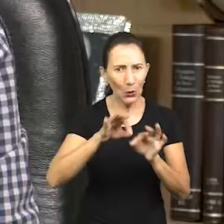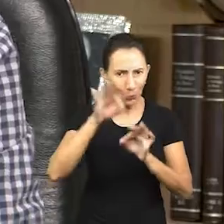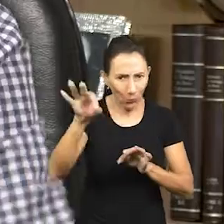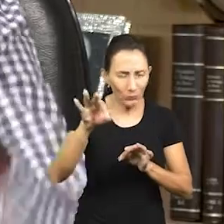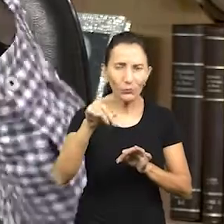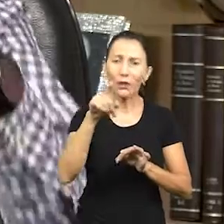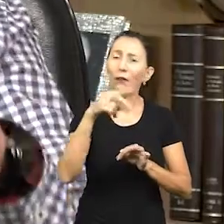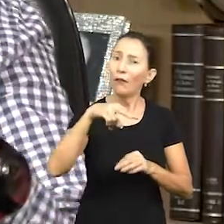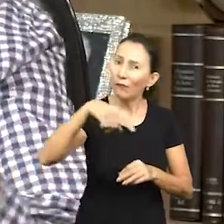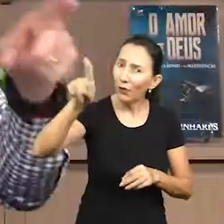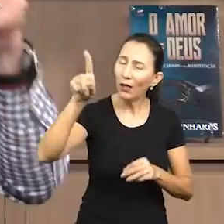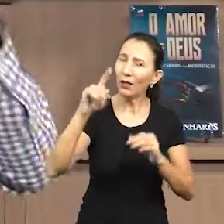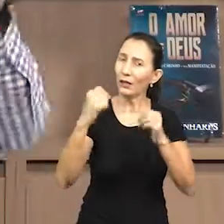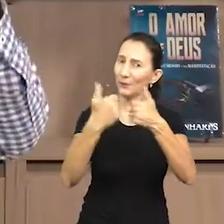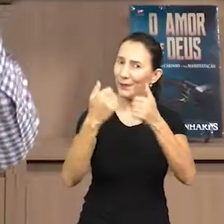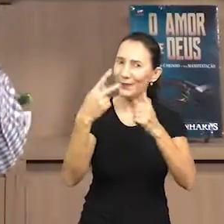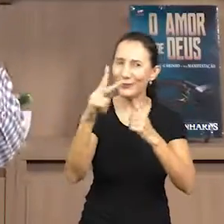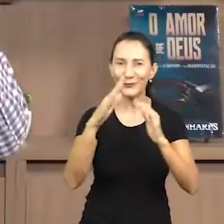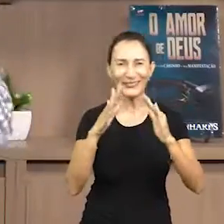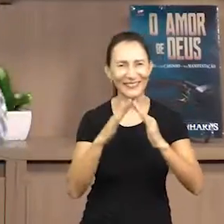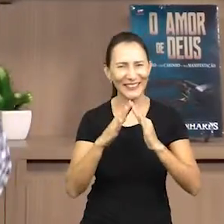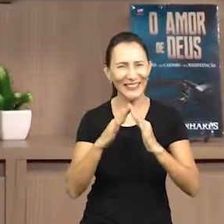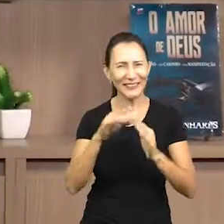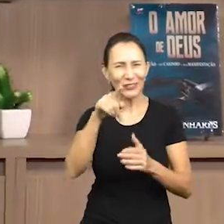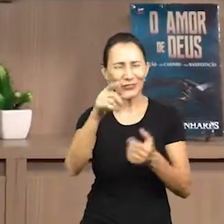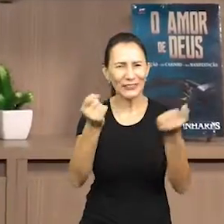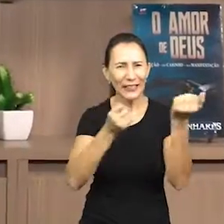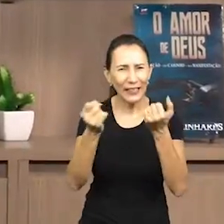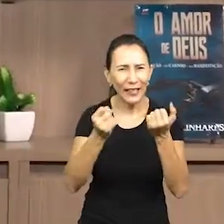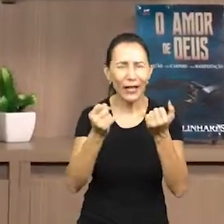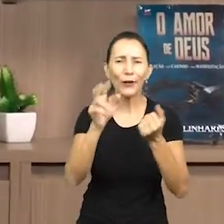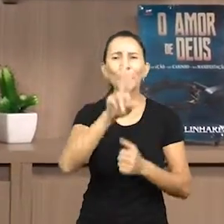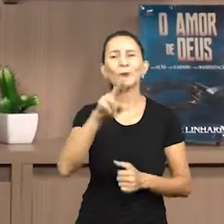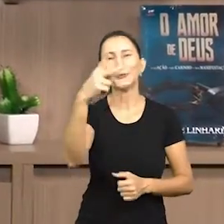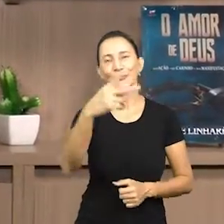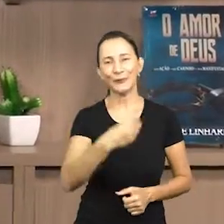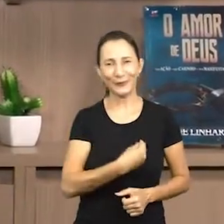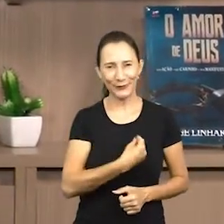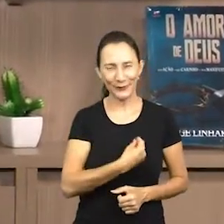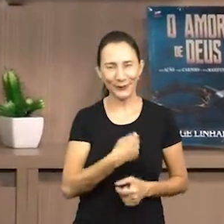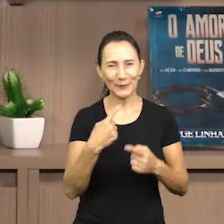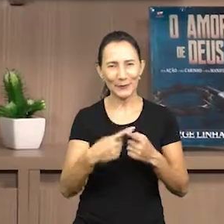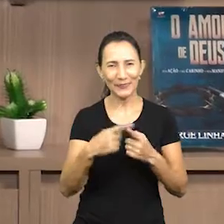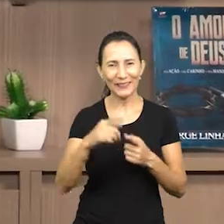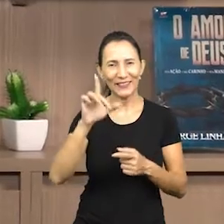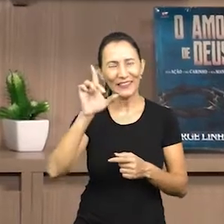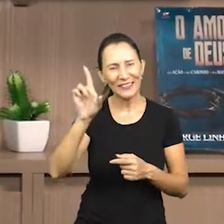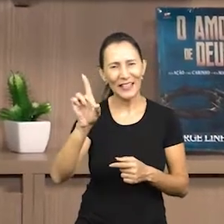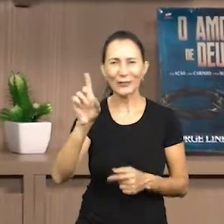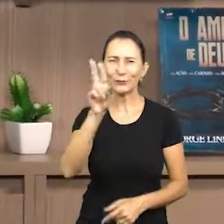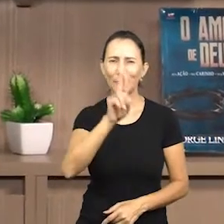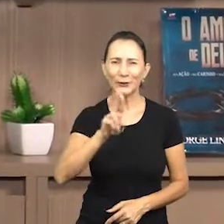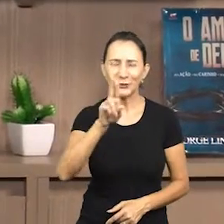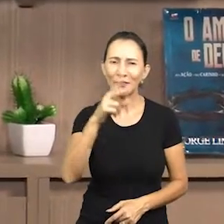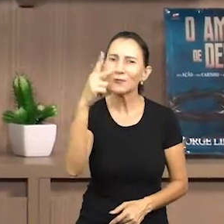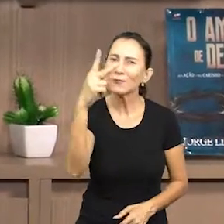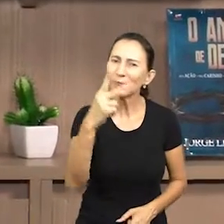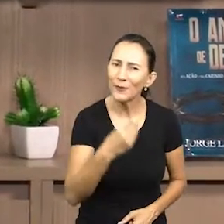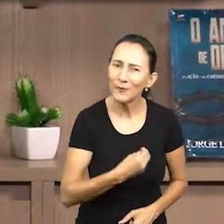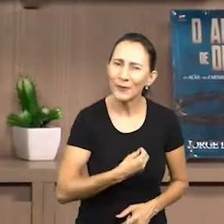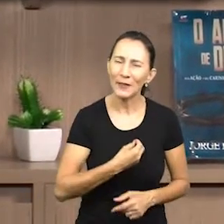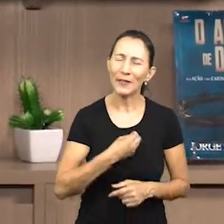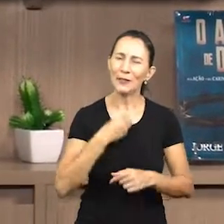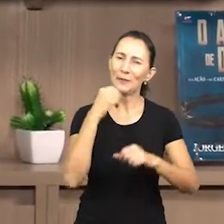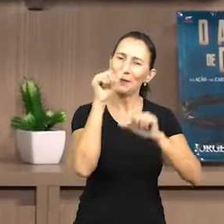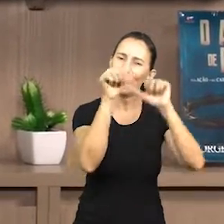casa, mas leve um amigo, use esse carro, use sua vida, para que através da sua vida, vidas sejam libertas